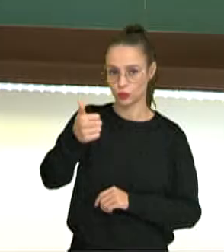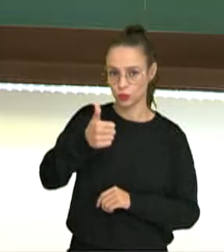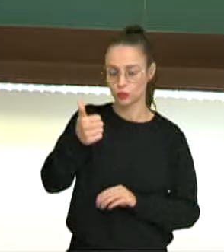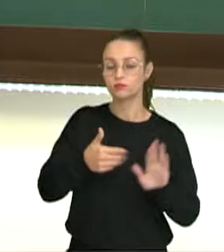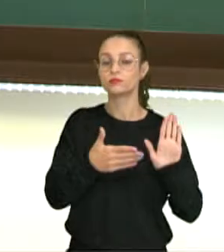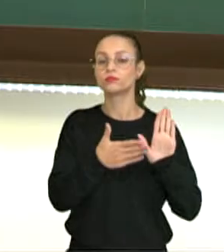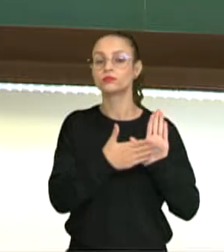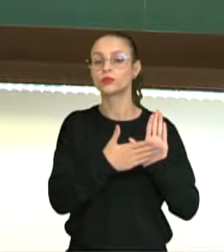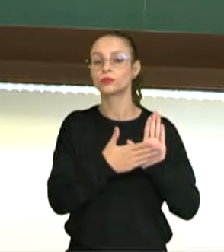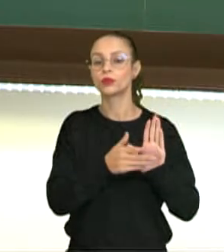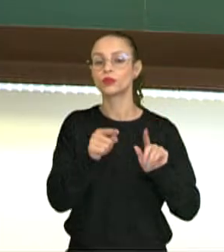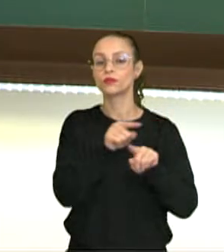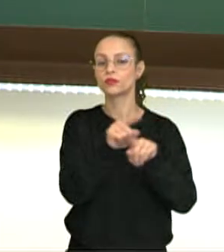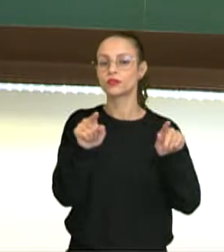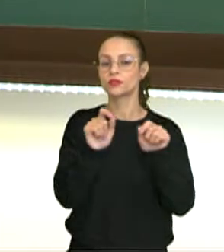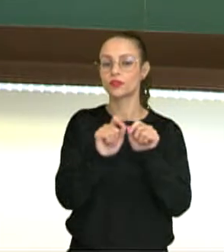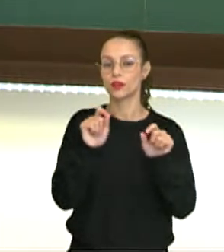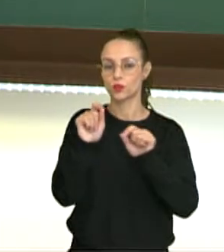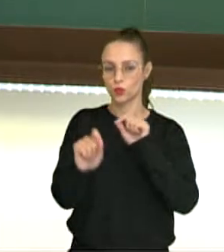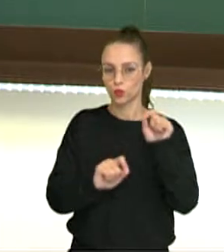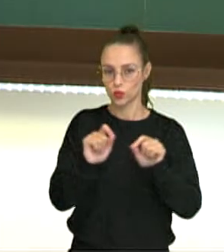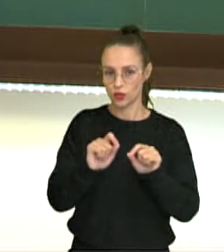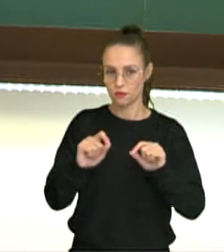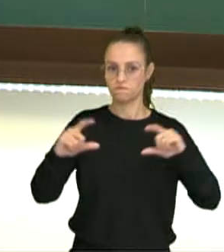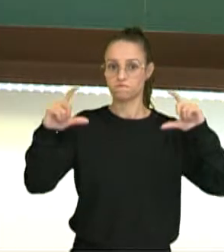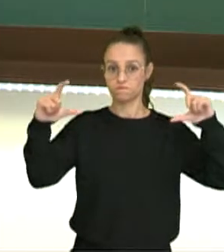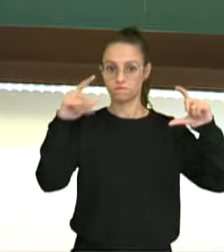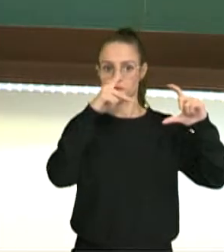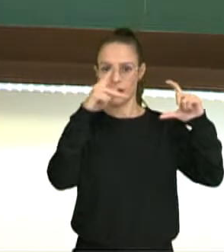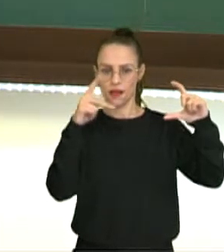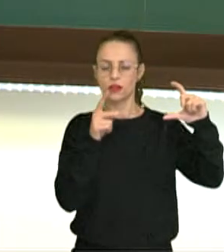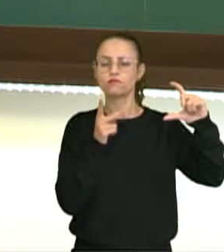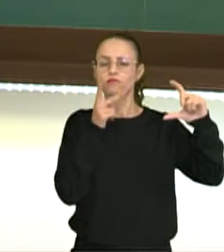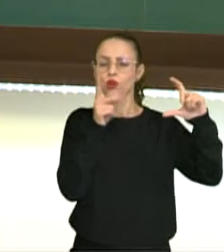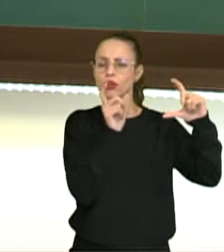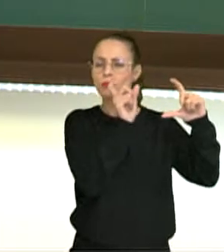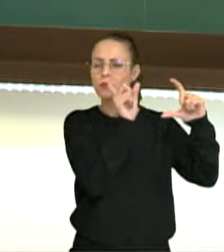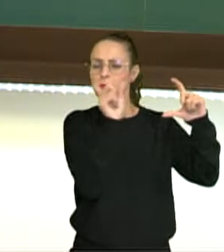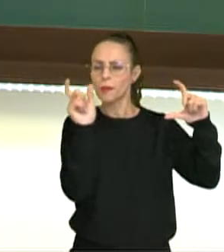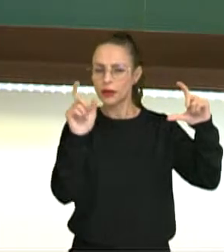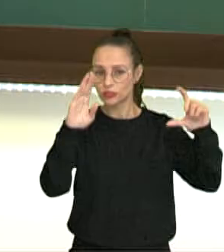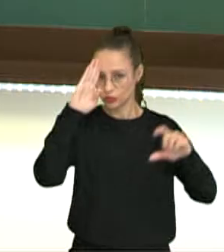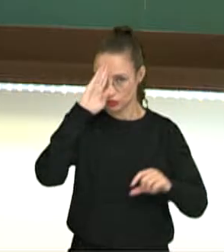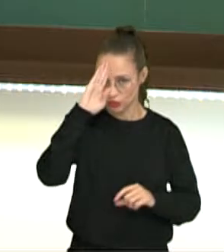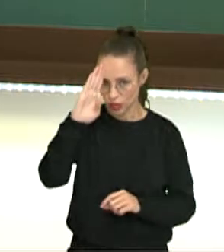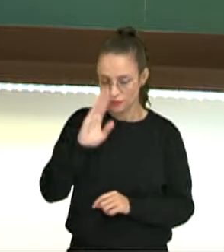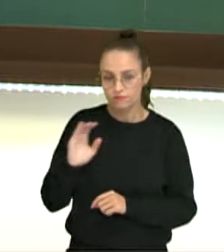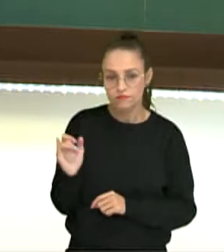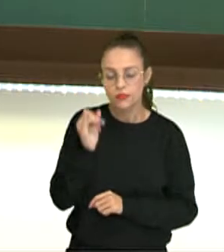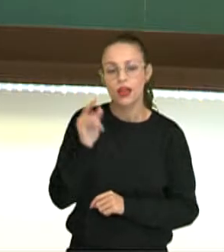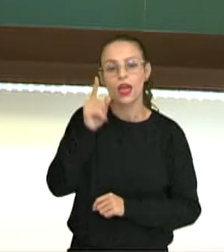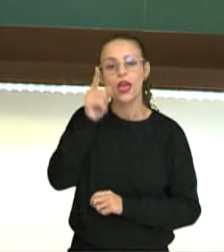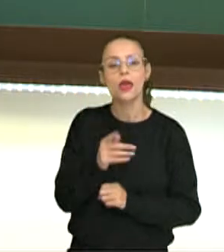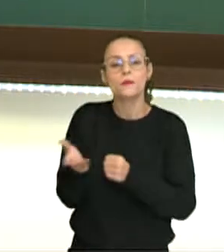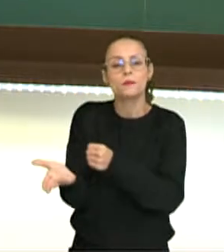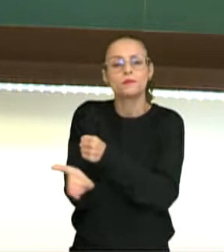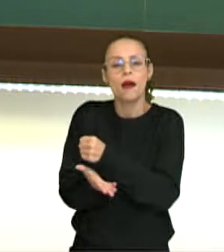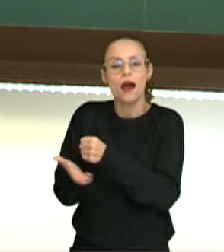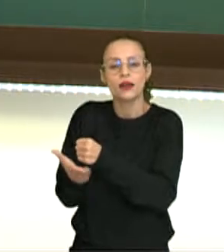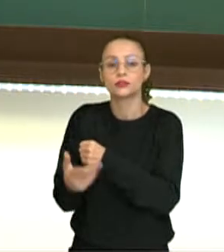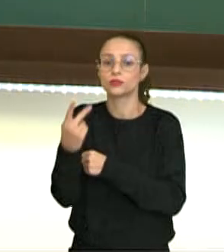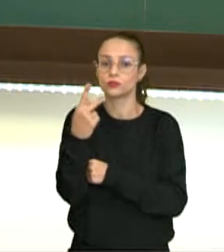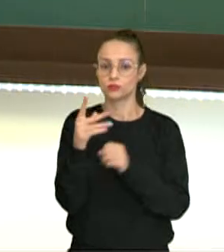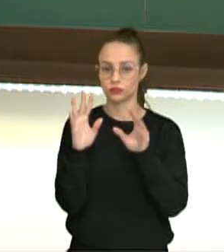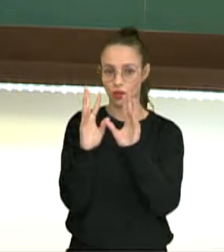propus que você fizesse o quê? Sublinhasse, né, destacasse as palavras-chave para serem a base do resumo de quem?